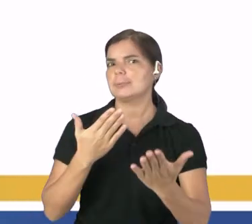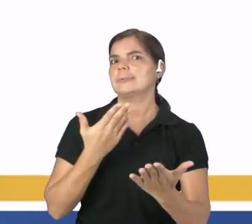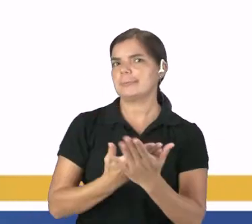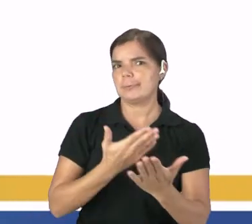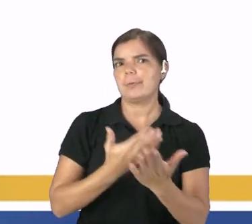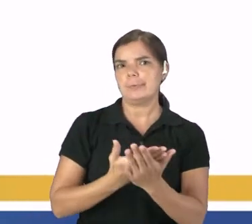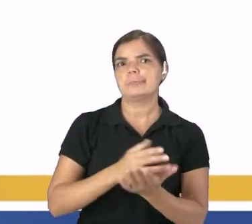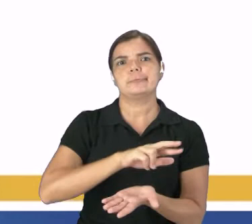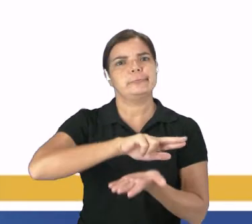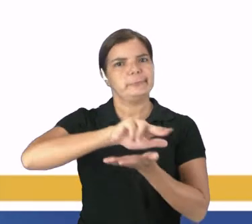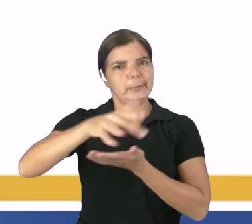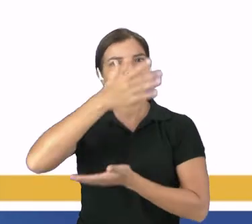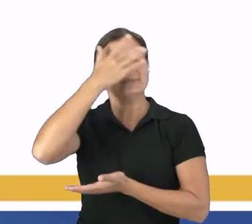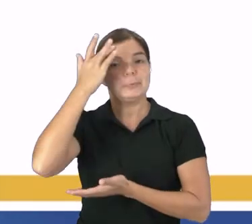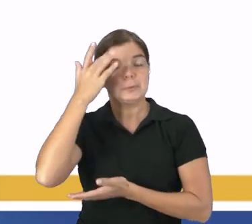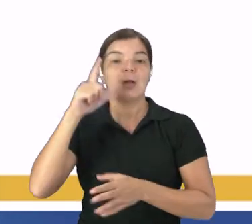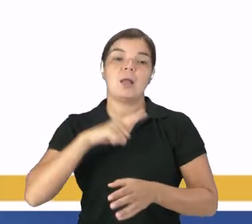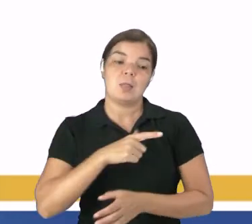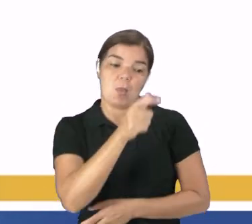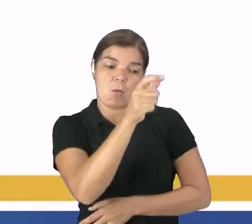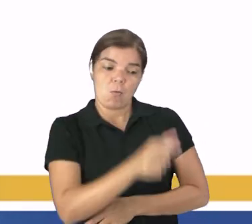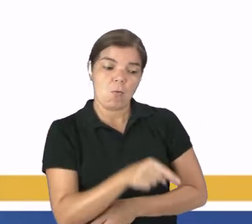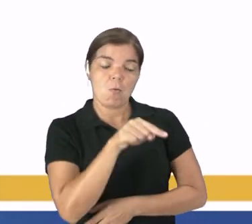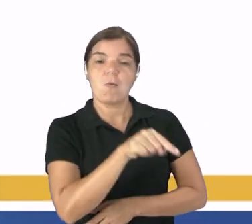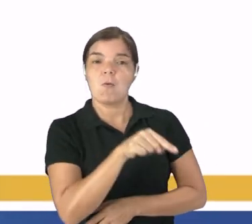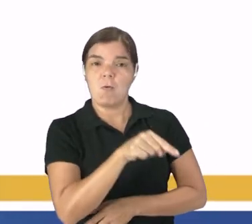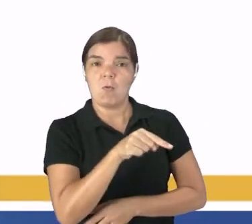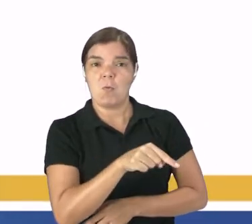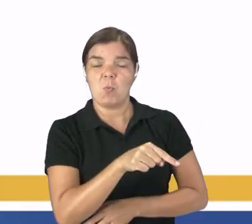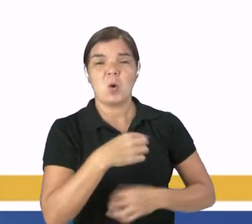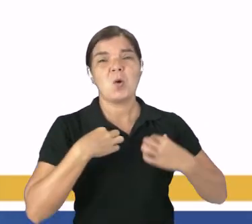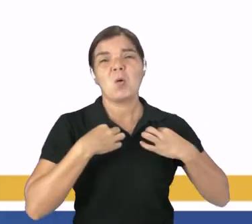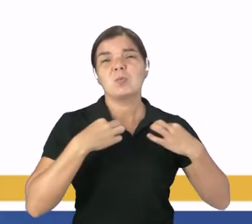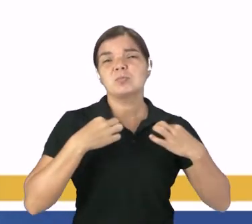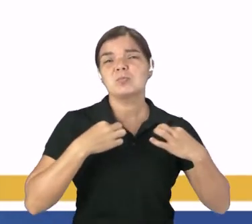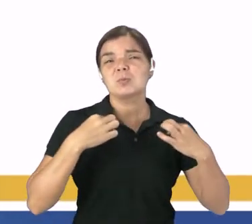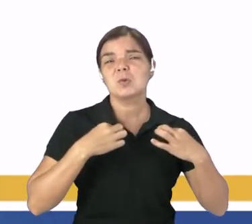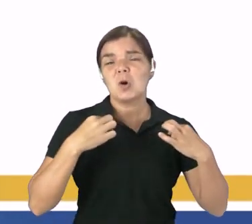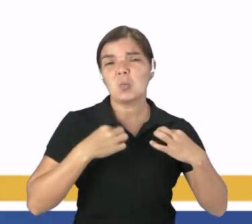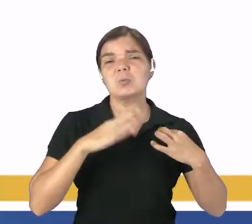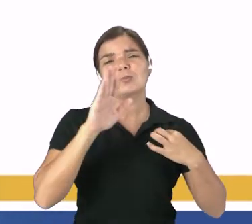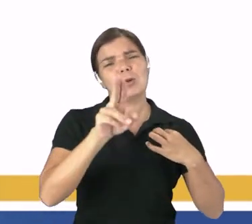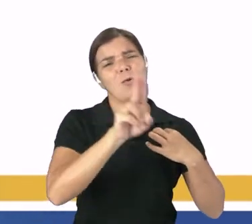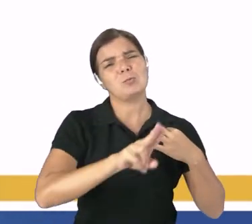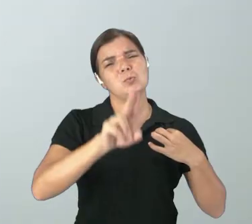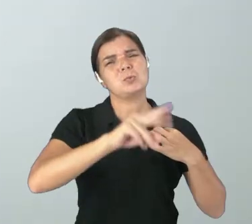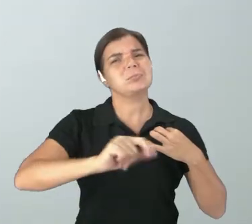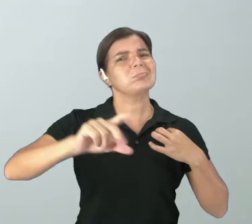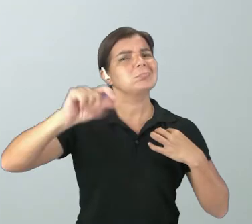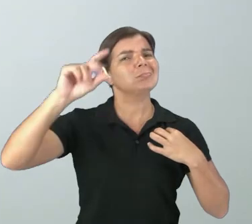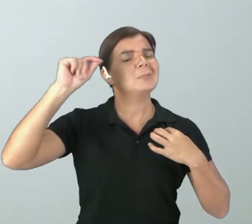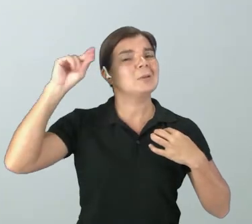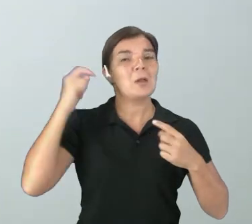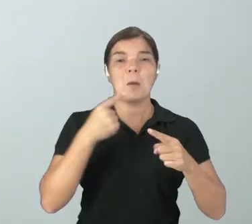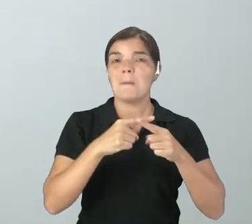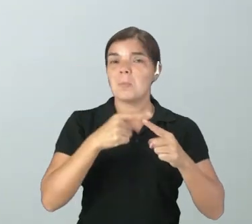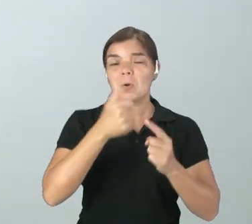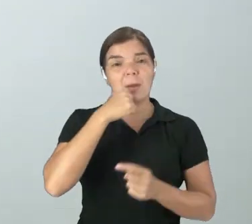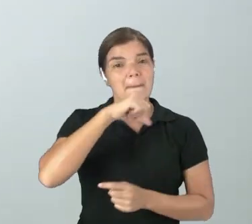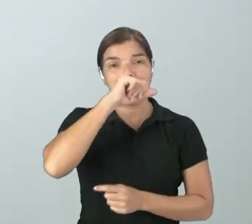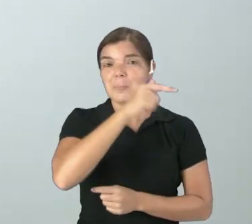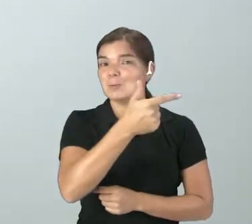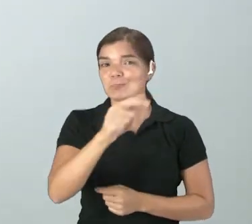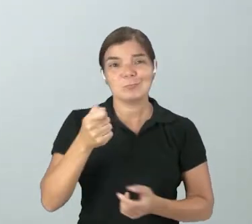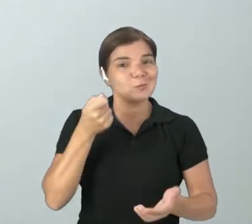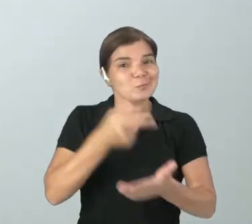com muita gente, né? Enquanto isso, tem um coleguinha que ele tá com uma roupa que ele já usa há muito tempo porque a mamãe não